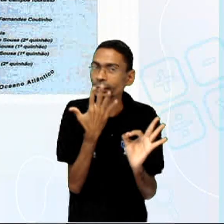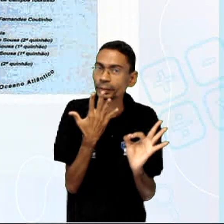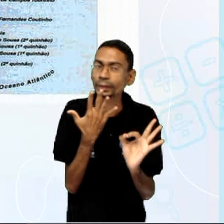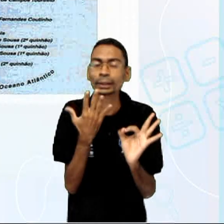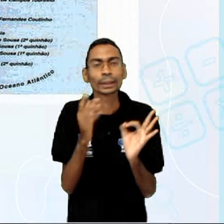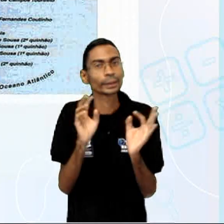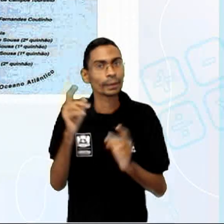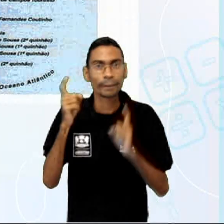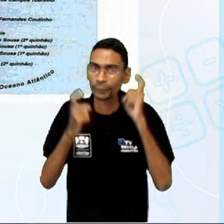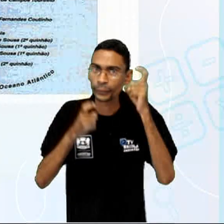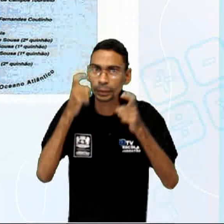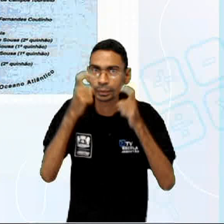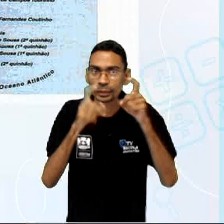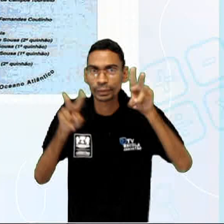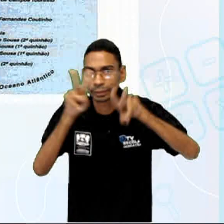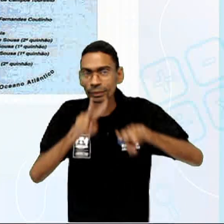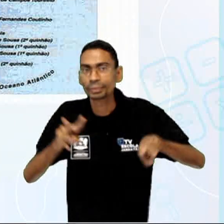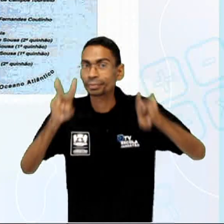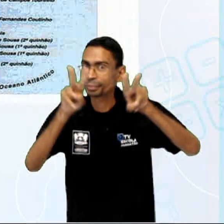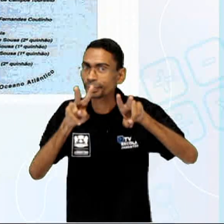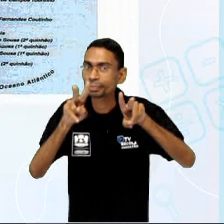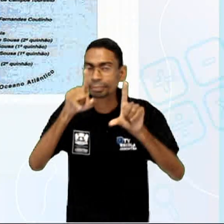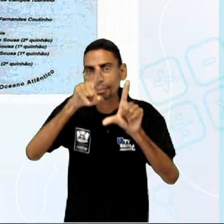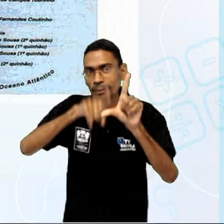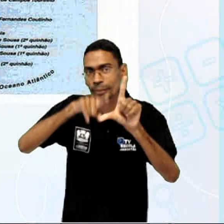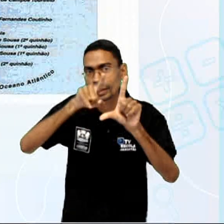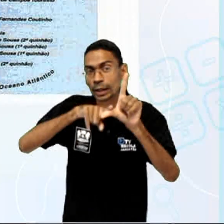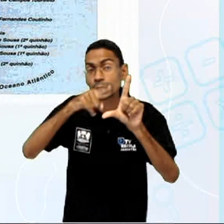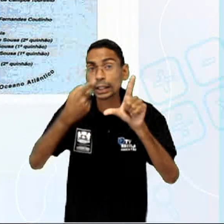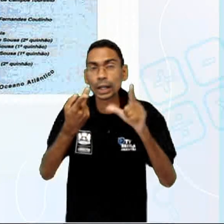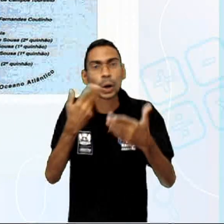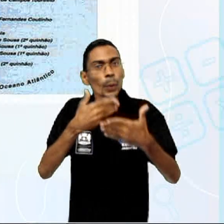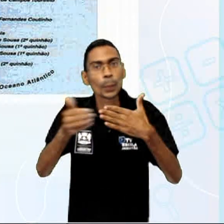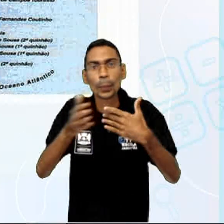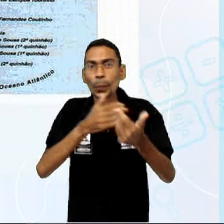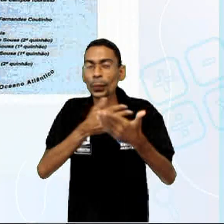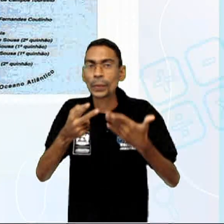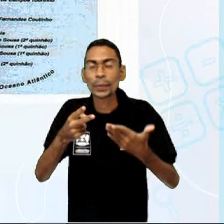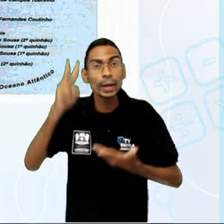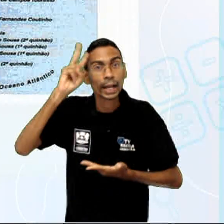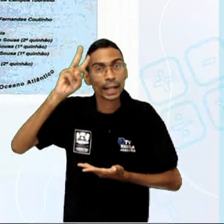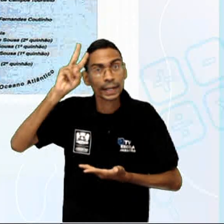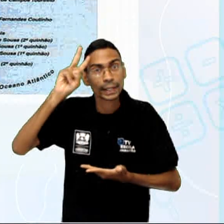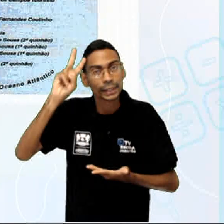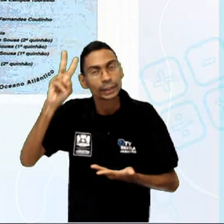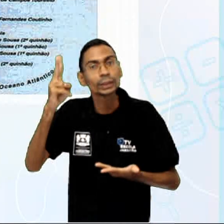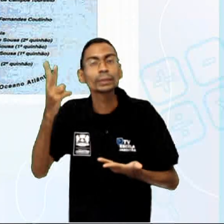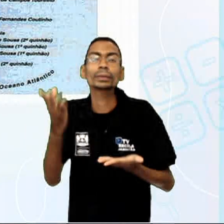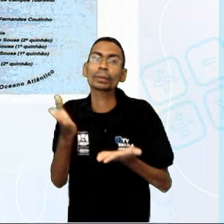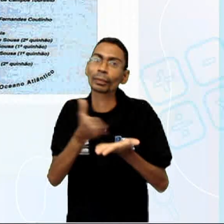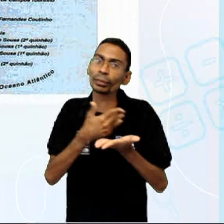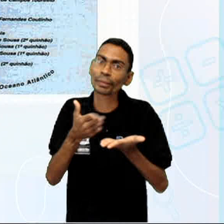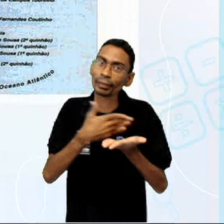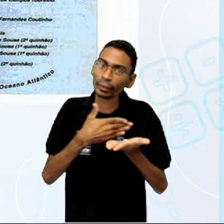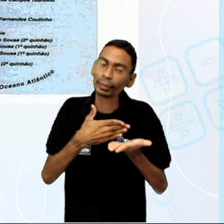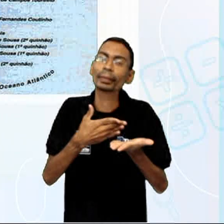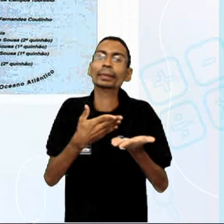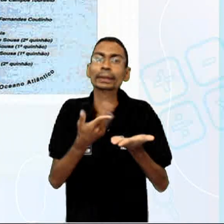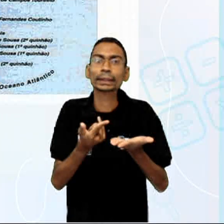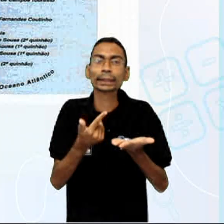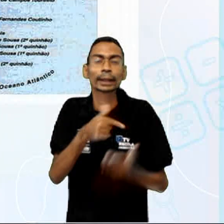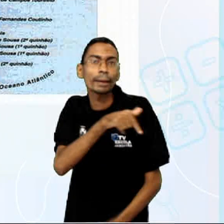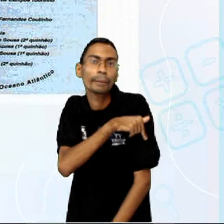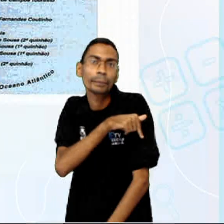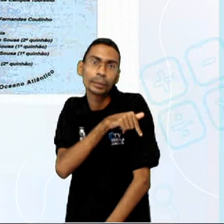preocupe em querer enxergar as letras, mas em qualquer livro de história do 7º ano, 6º ano, você vai encontrar, ou então